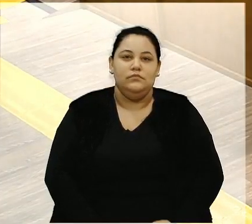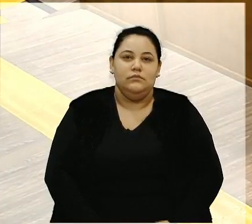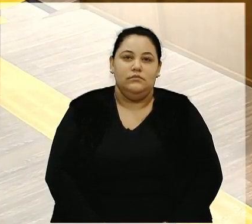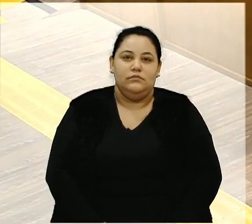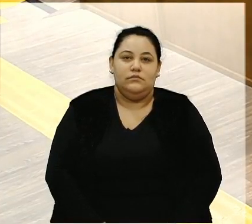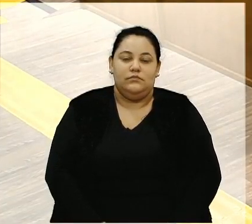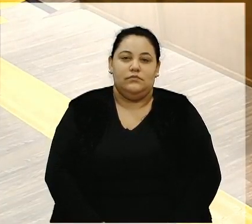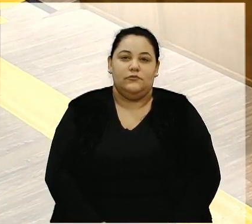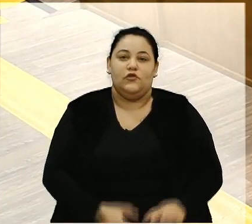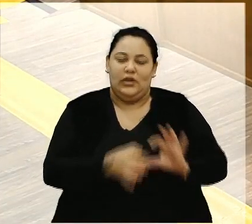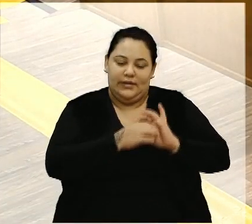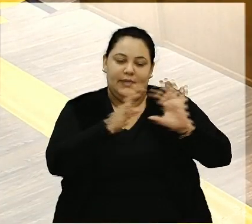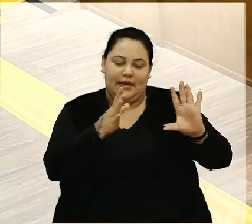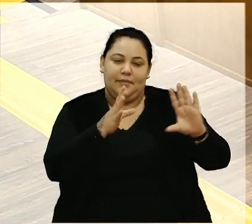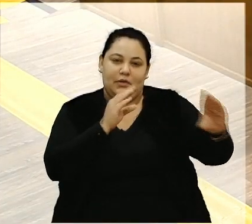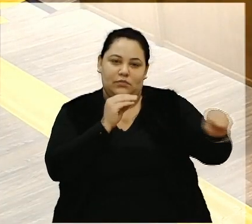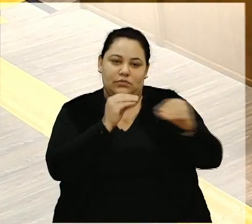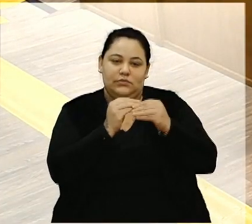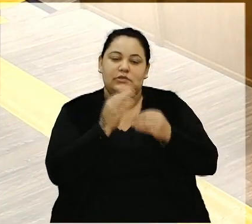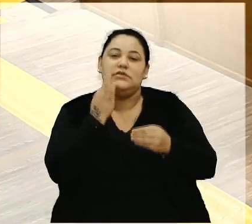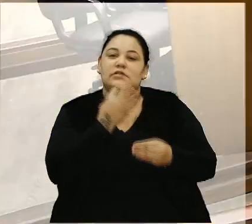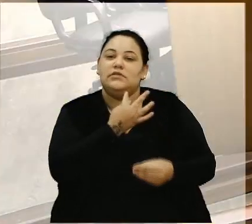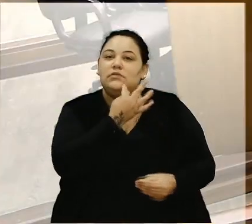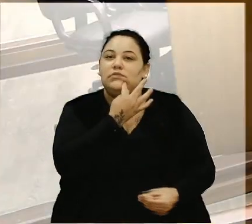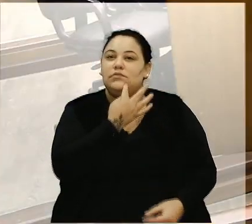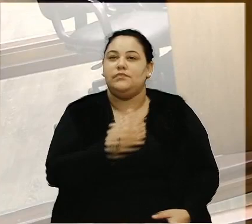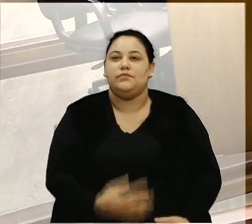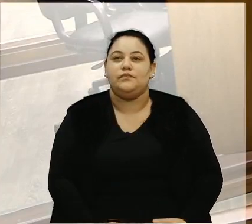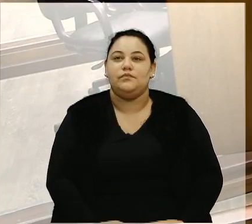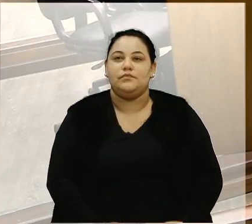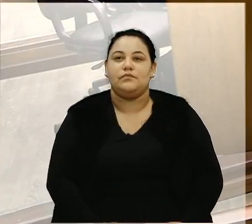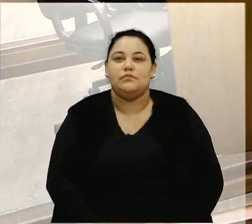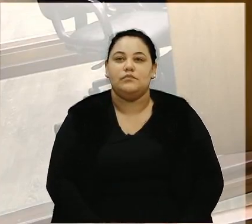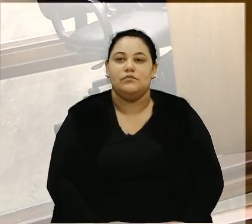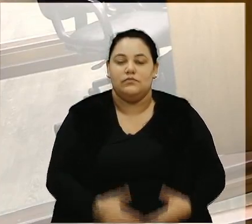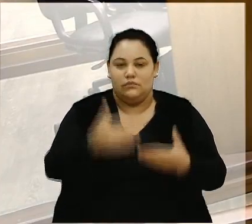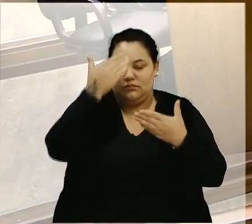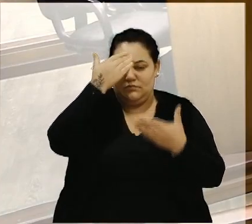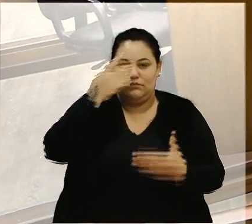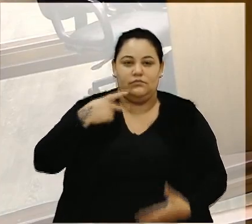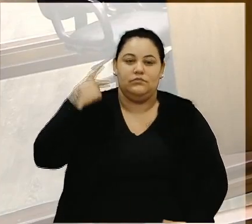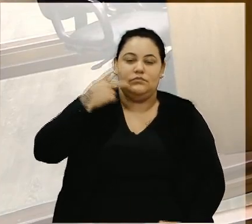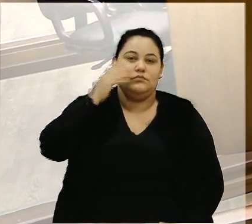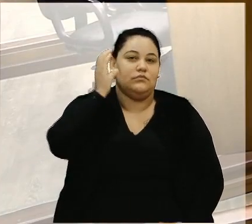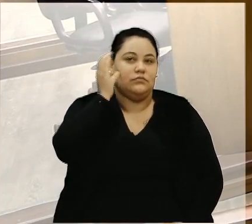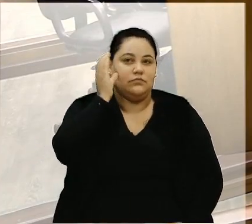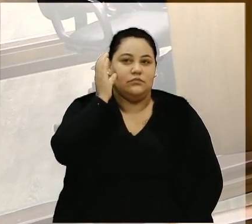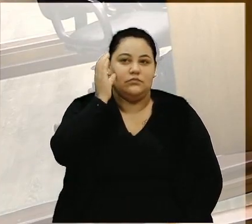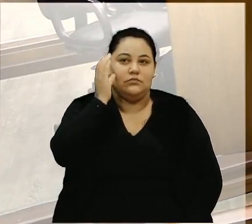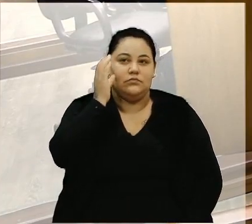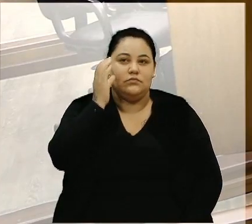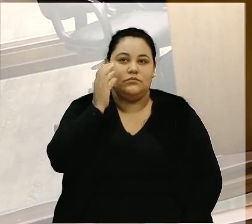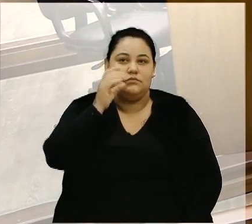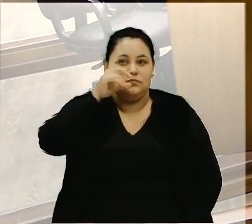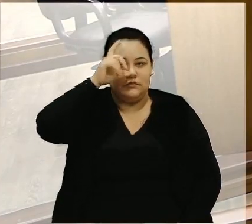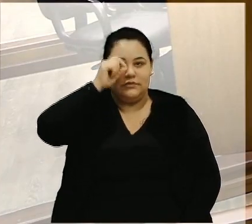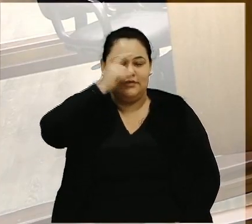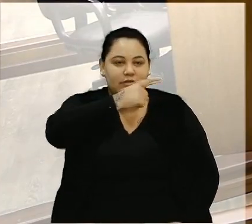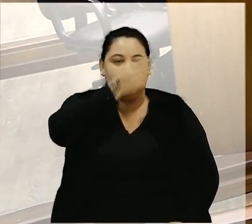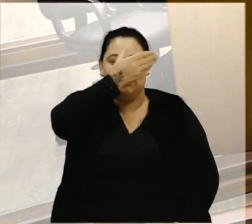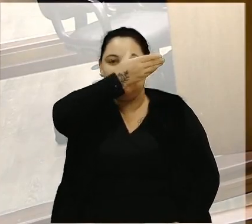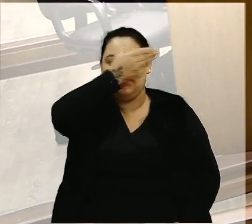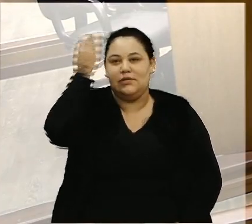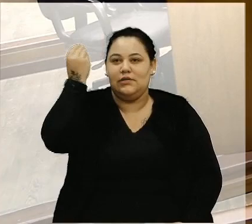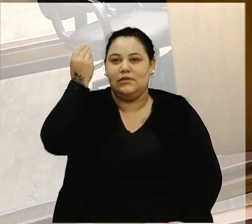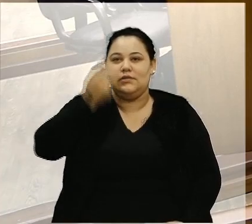De imediato, a parte vereadora Tatiane Fresso. Obrigada, vereador Cadório. Eu acho que o que o vereador Scalco esquece de mencionar nos